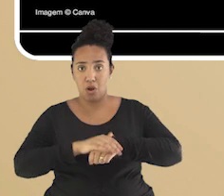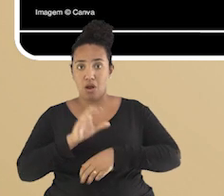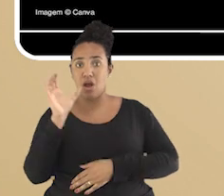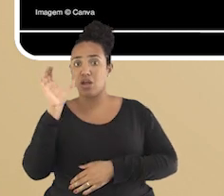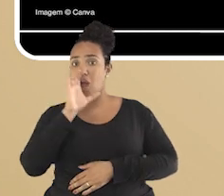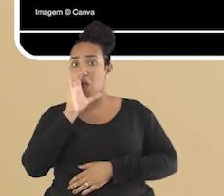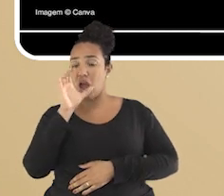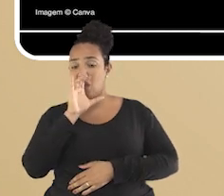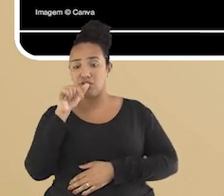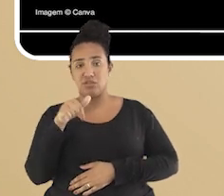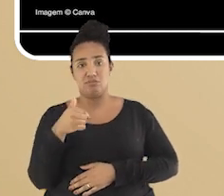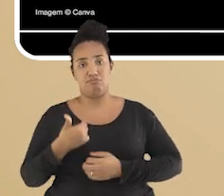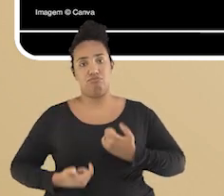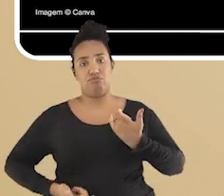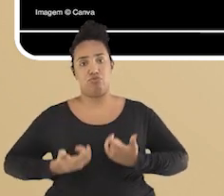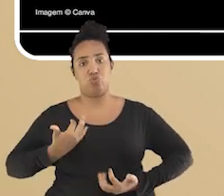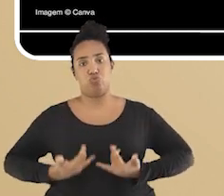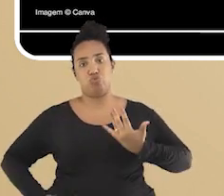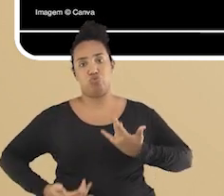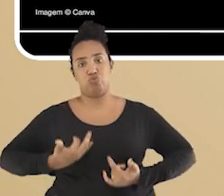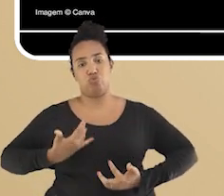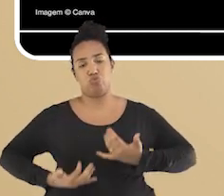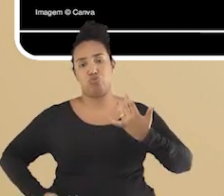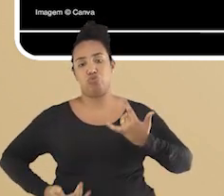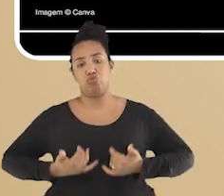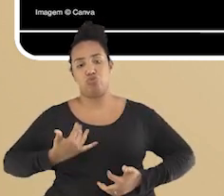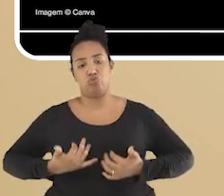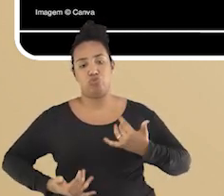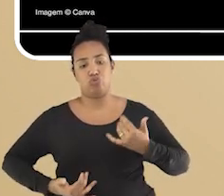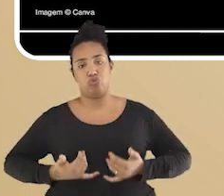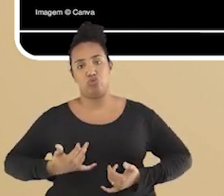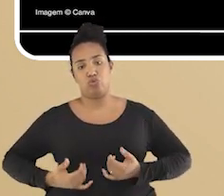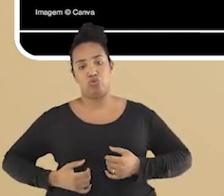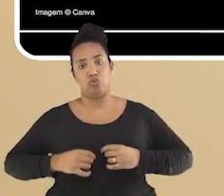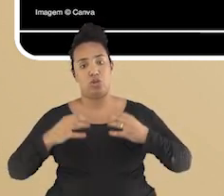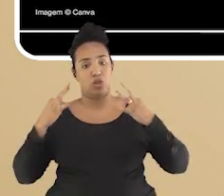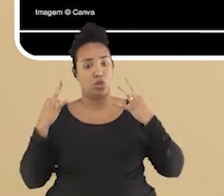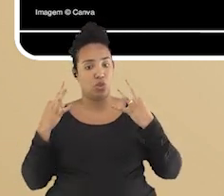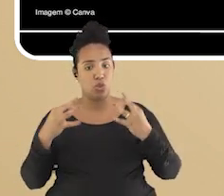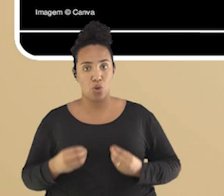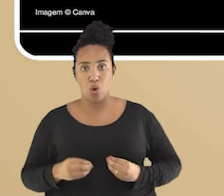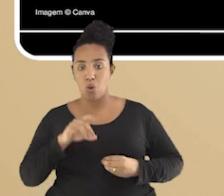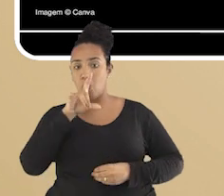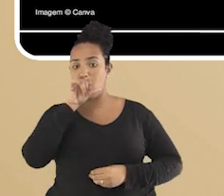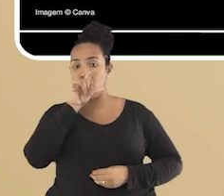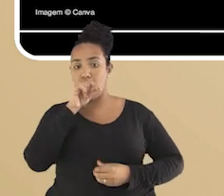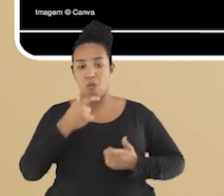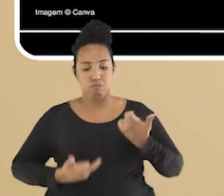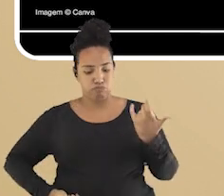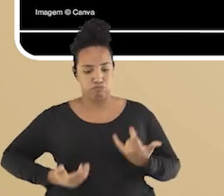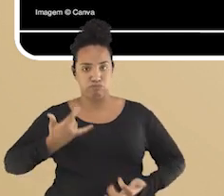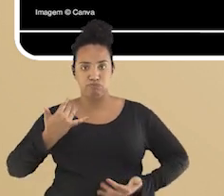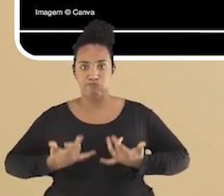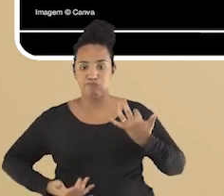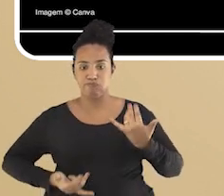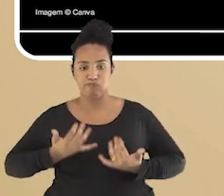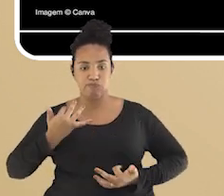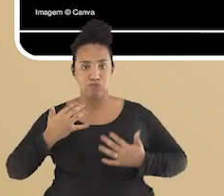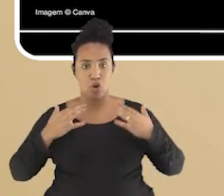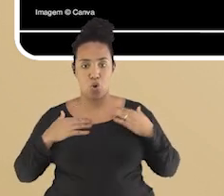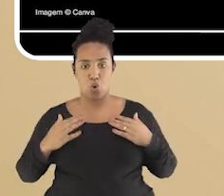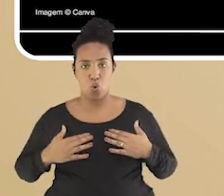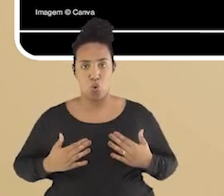se incendiava e, de repente, todo ele estava em chamas. O seu corpo queimado